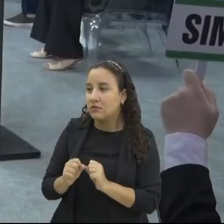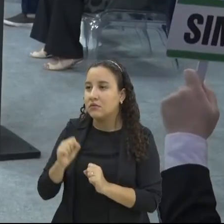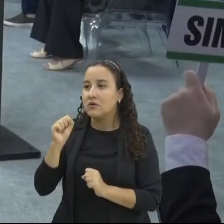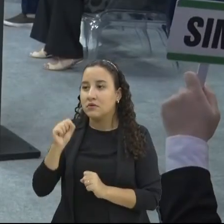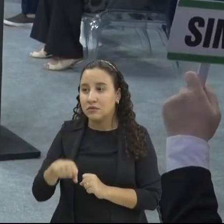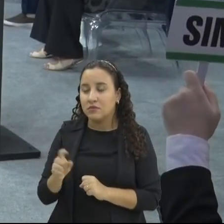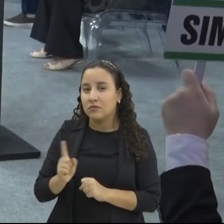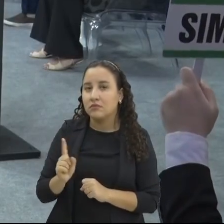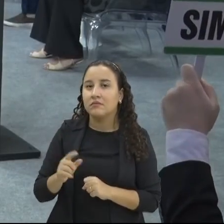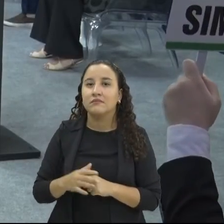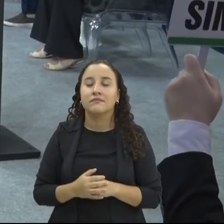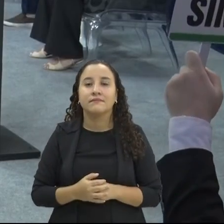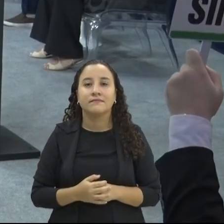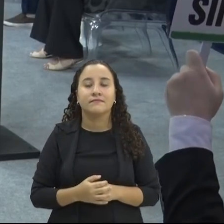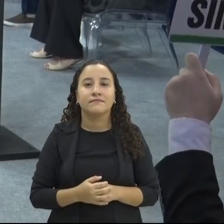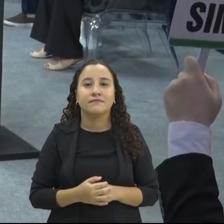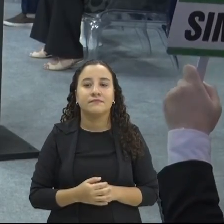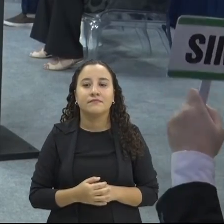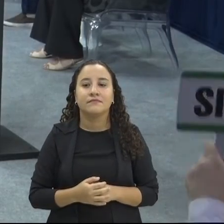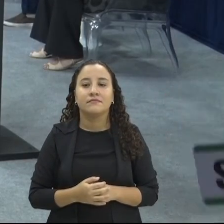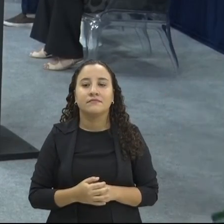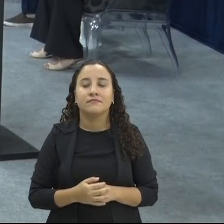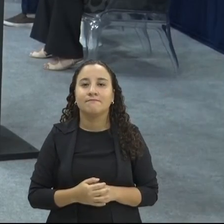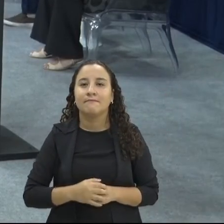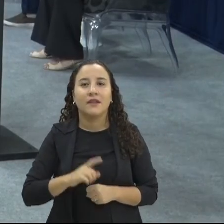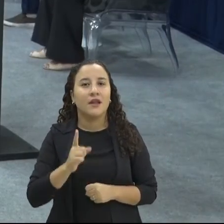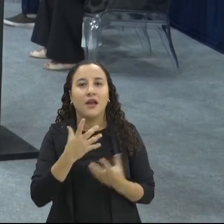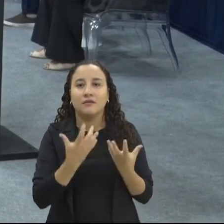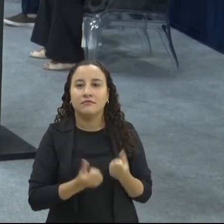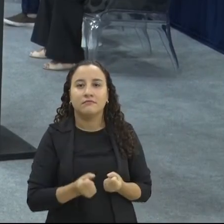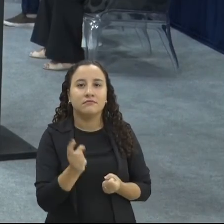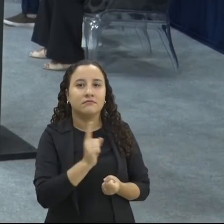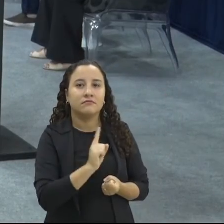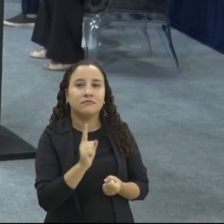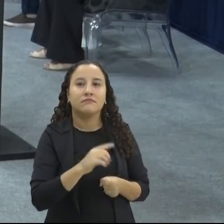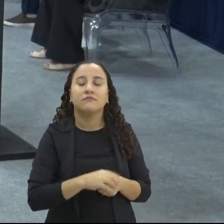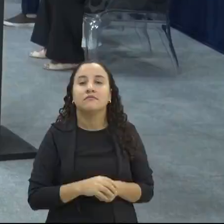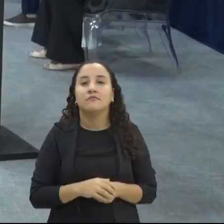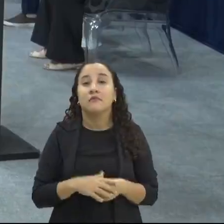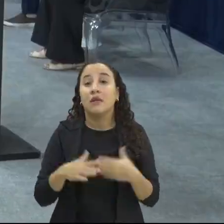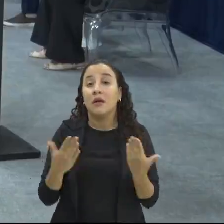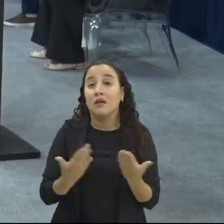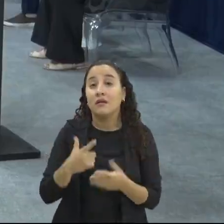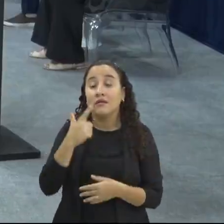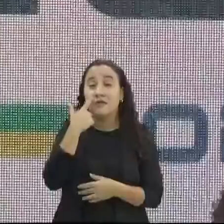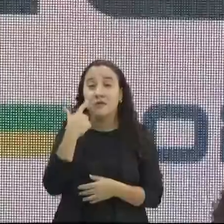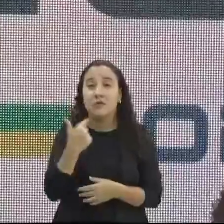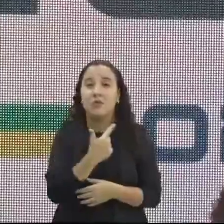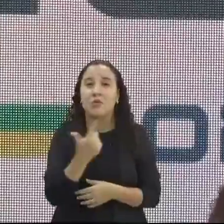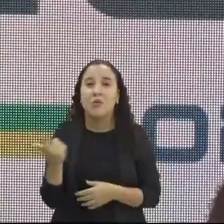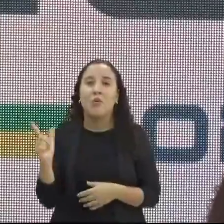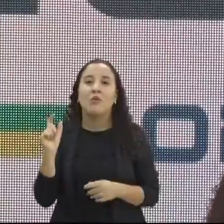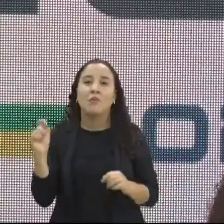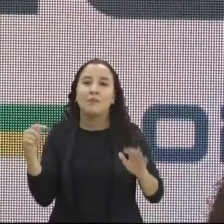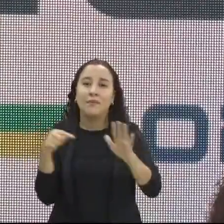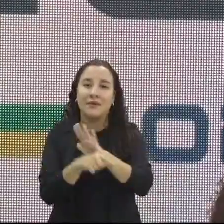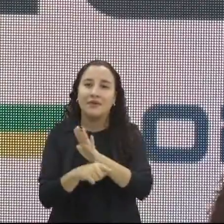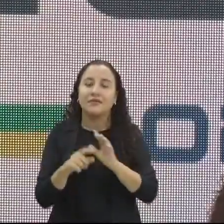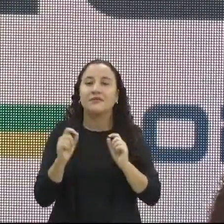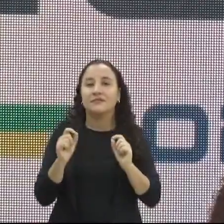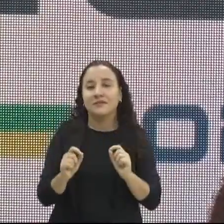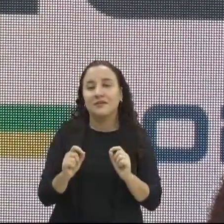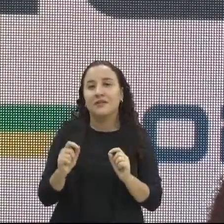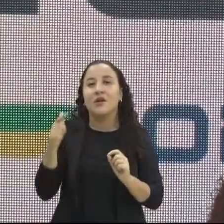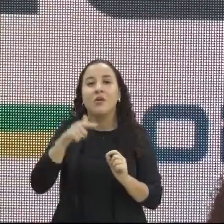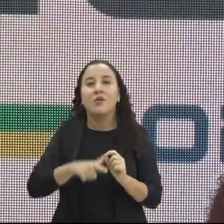resposta ao candidato. Candidato Fábio Novo, foi negado. Por favor, vamos nos preparar para a próxima questão. O eleitor teresinense